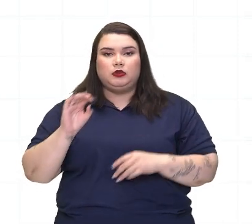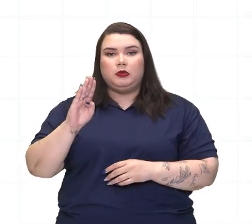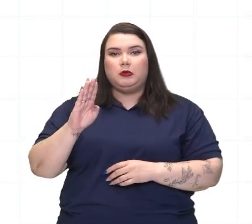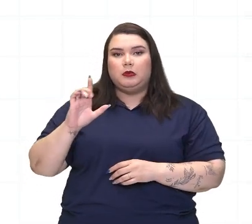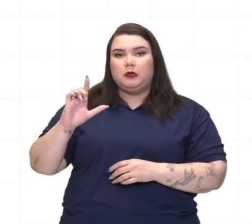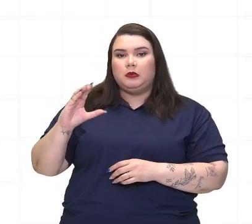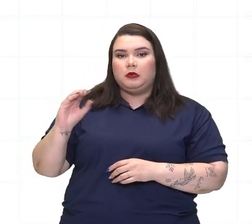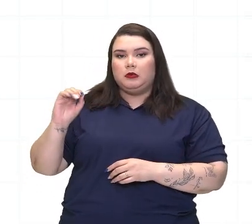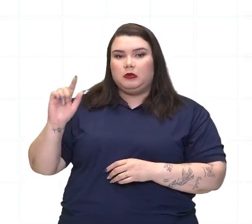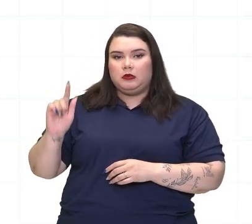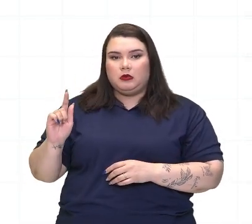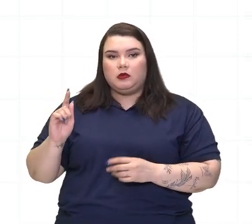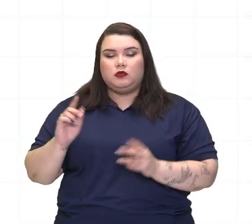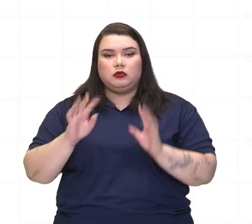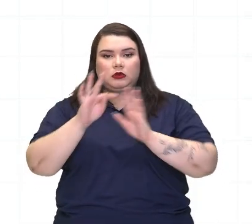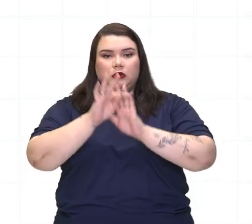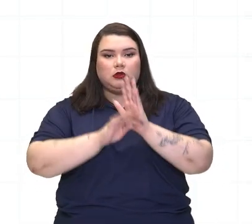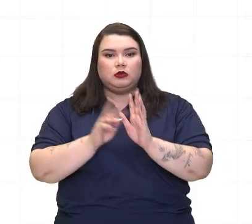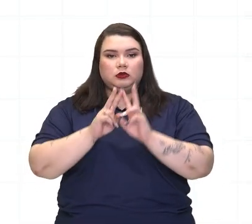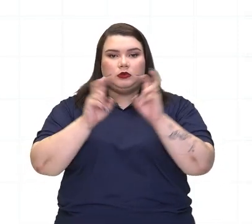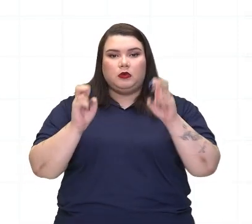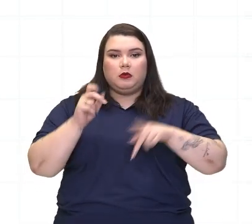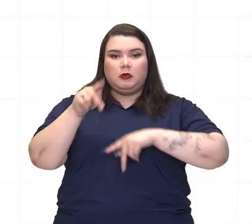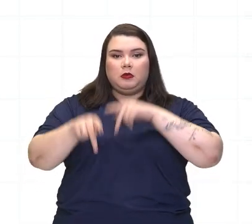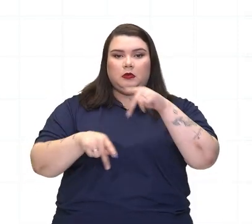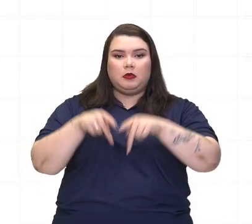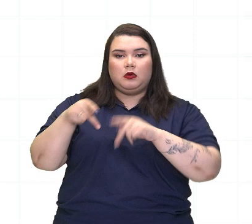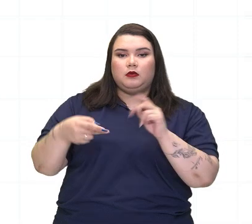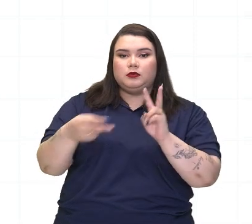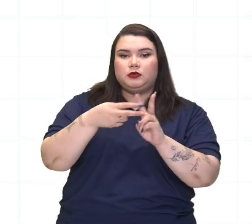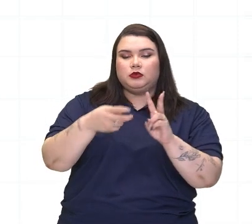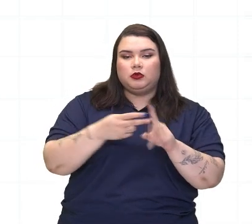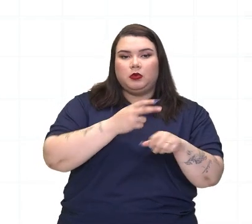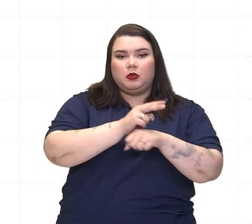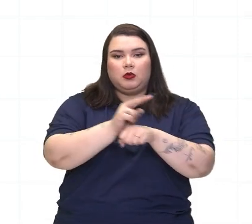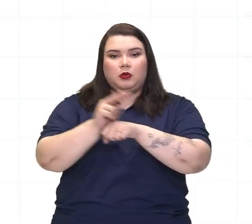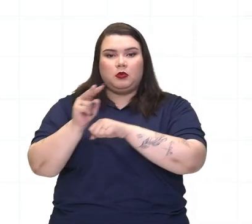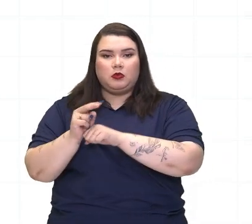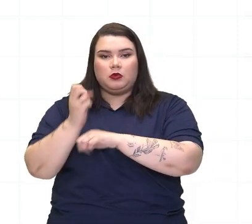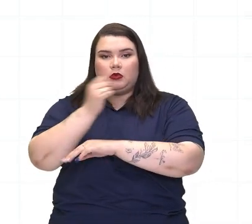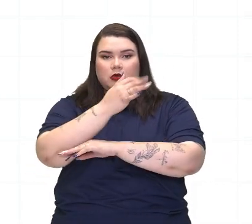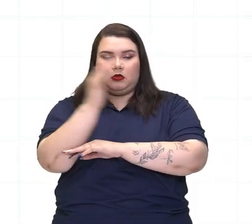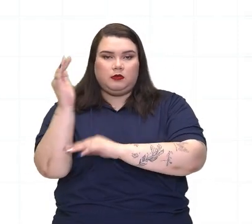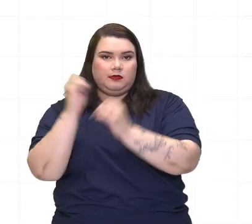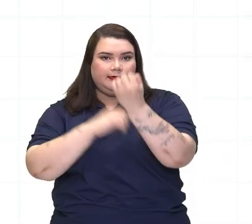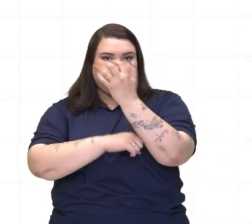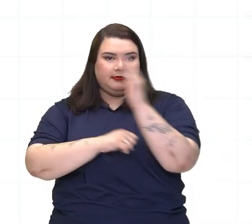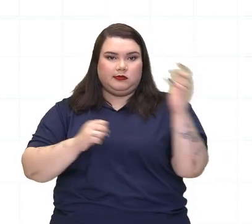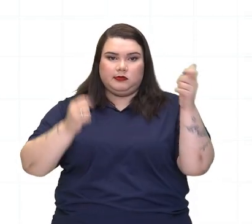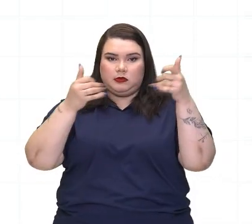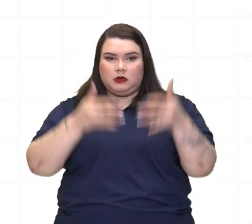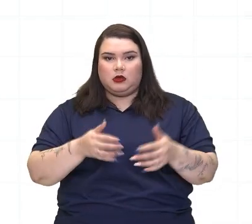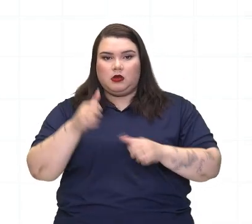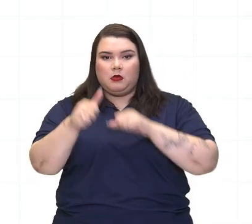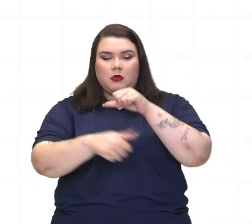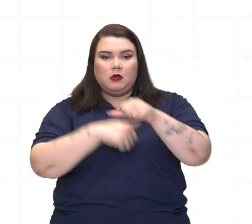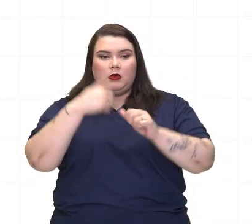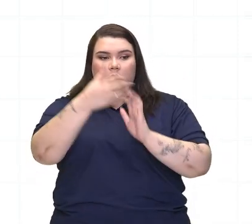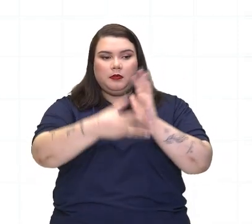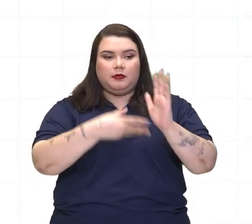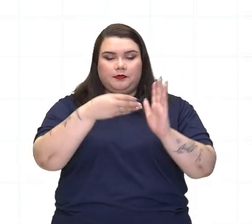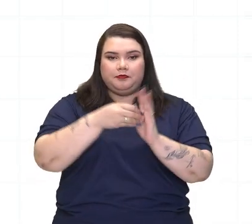um texto sobre povos indígenas, muito mais que guardiões da floresta, como eu falei sobre essa transformação, né, da Amazônia enquanto lugar a